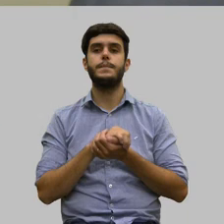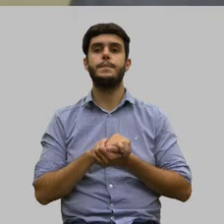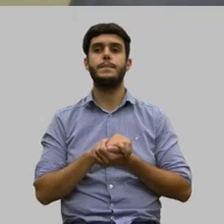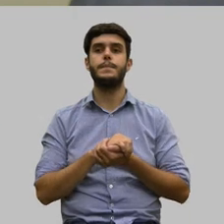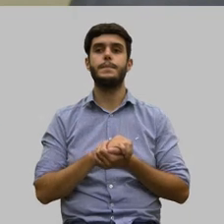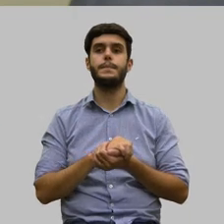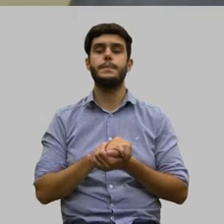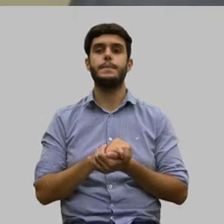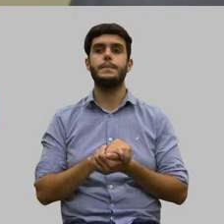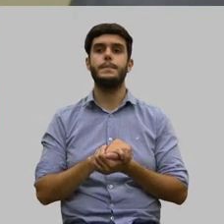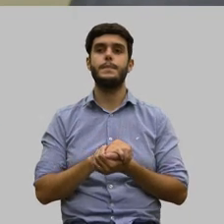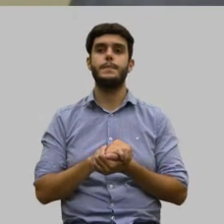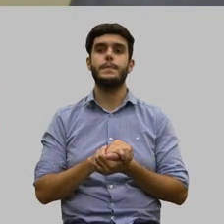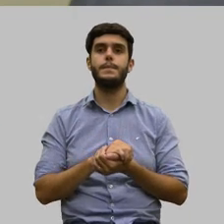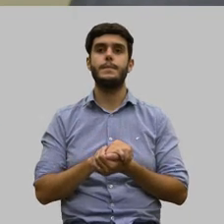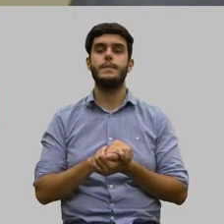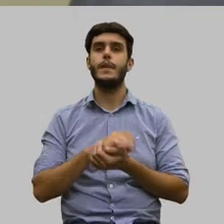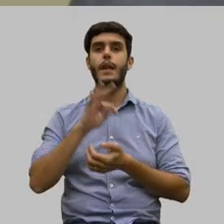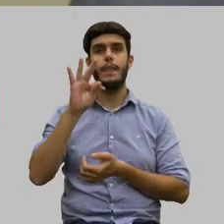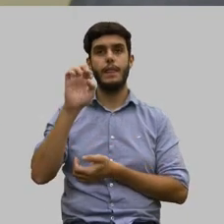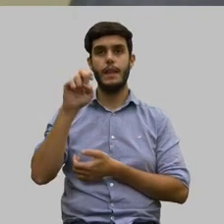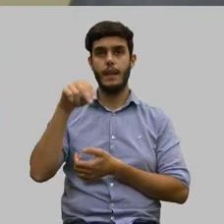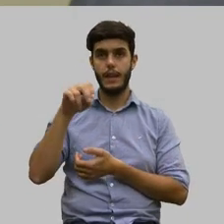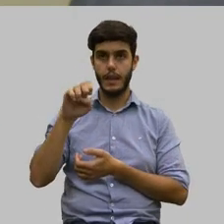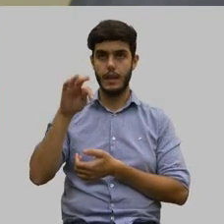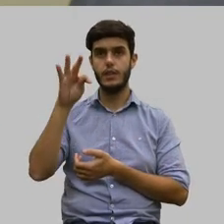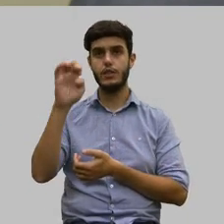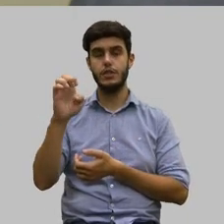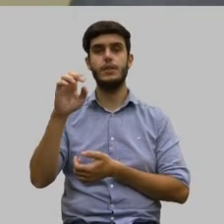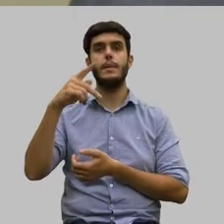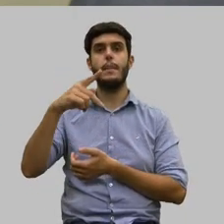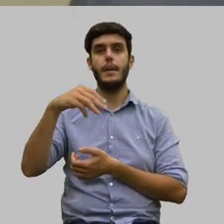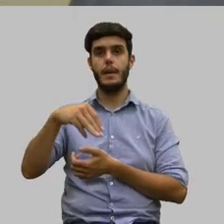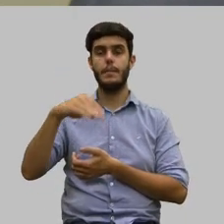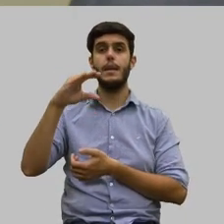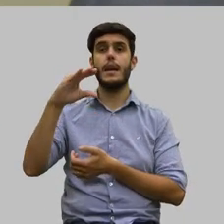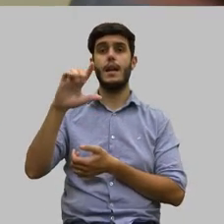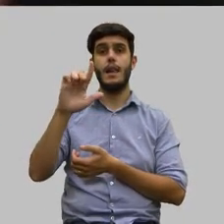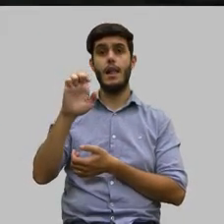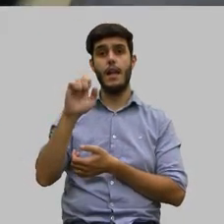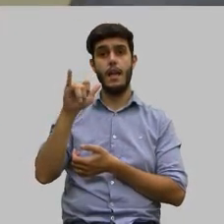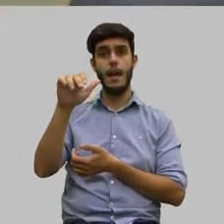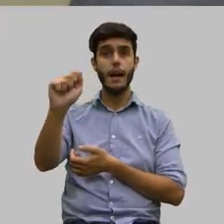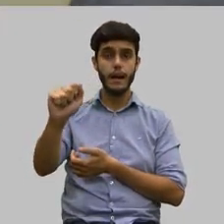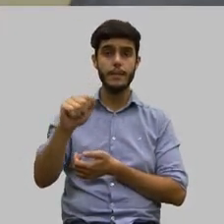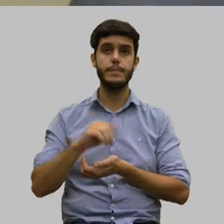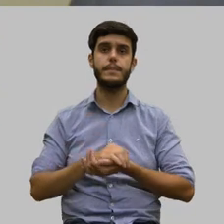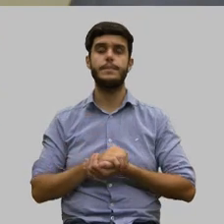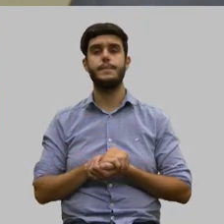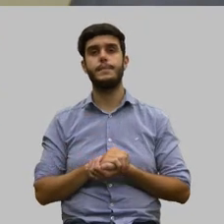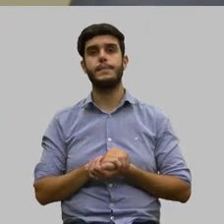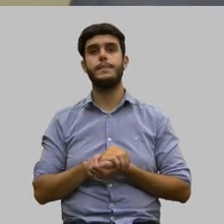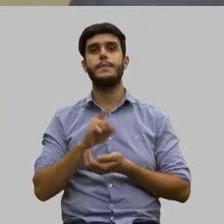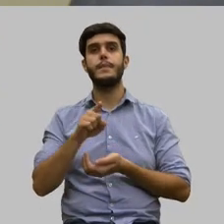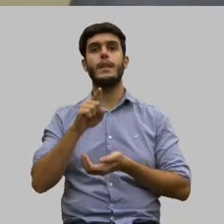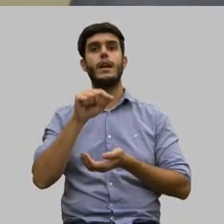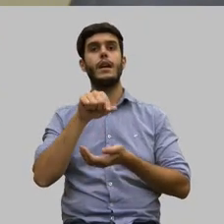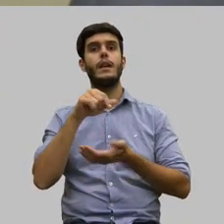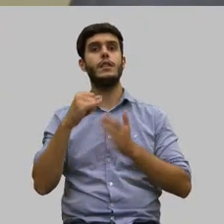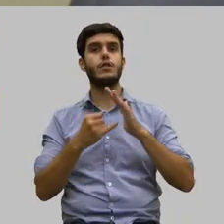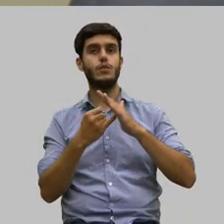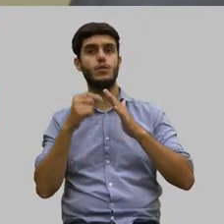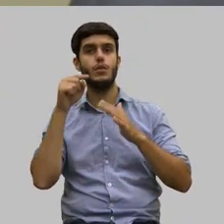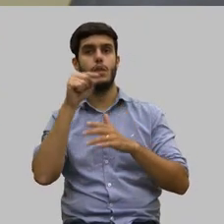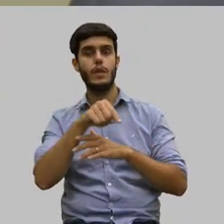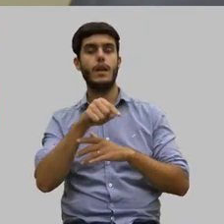cbmmg do tenente coronel da tenente coronel BM Cléia Gonçalves Mota assessora institucional do Corpo de Bombeiros